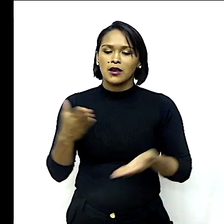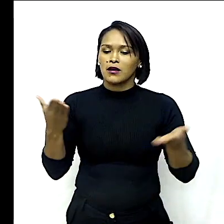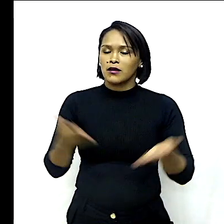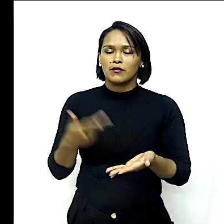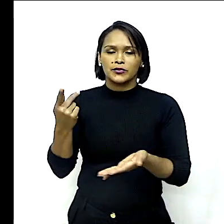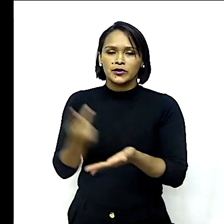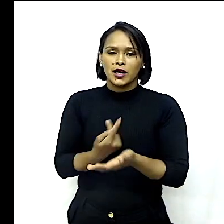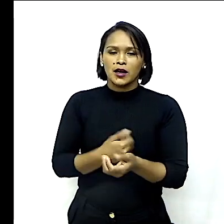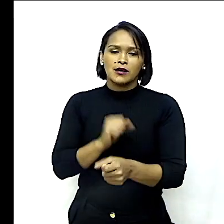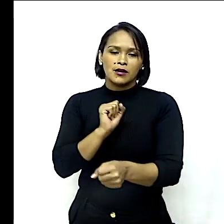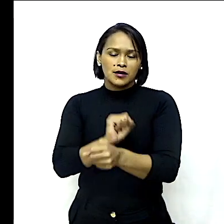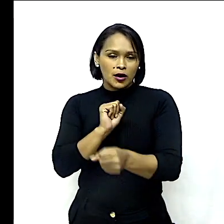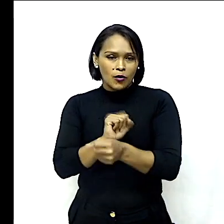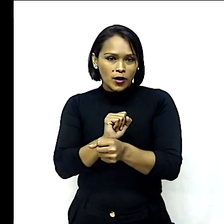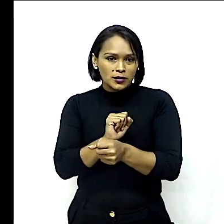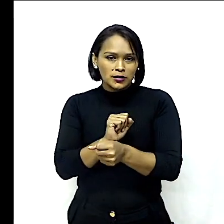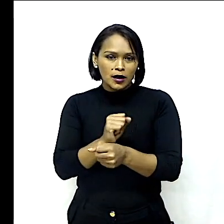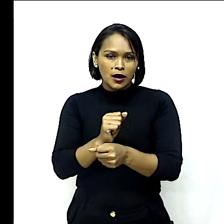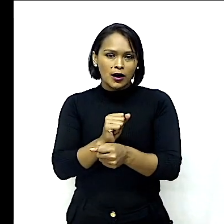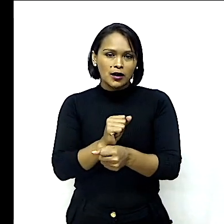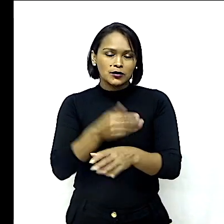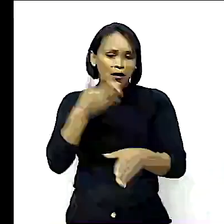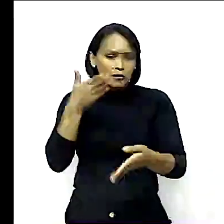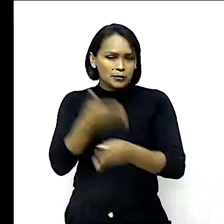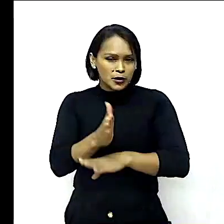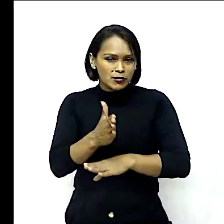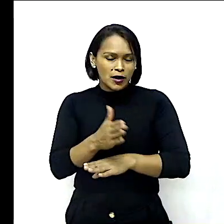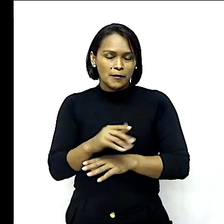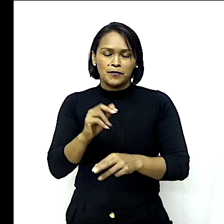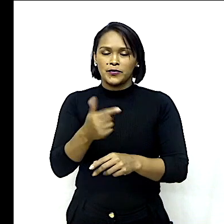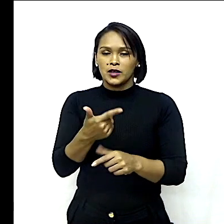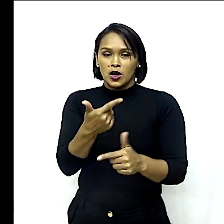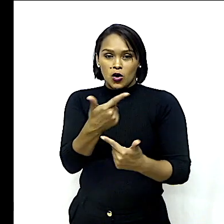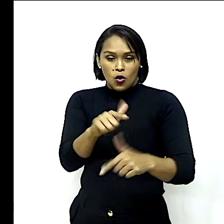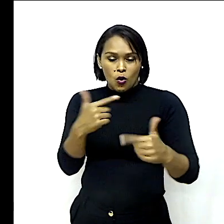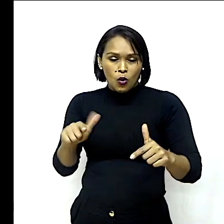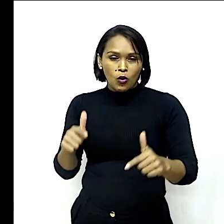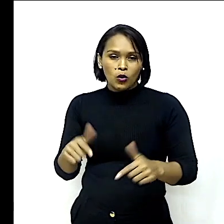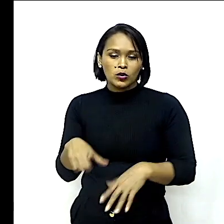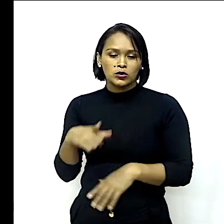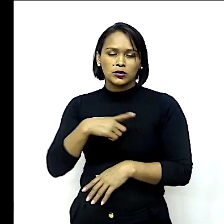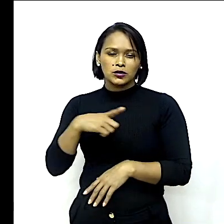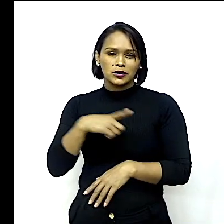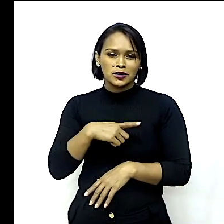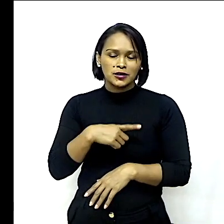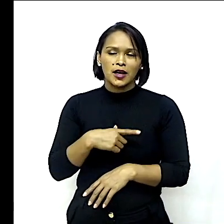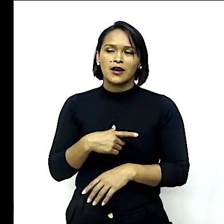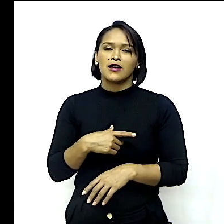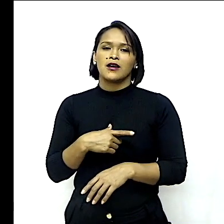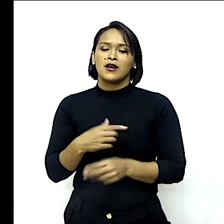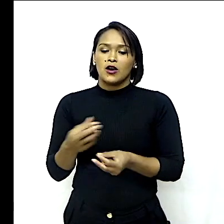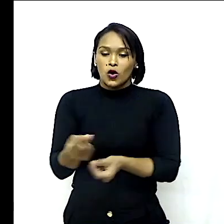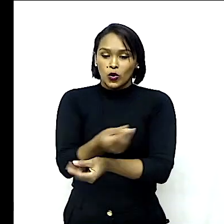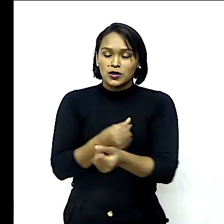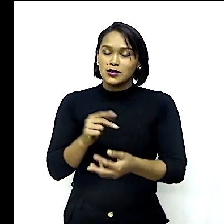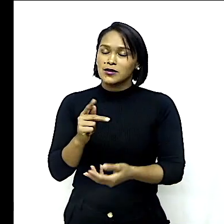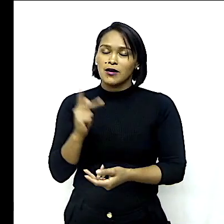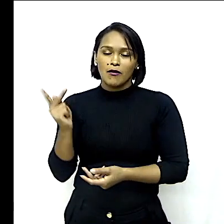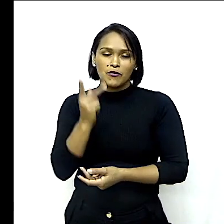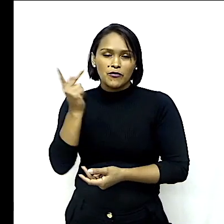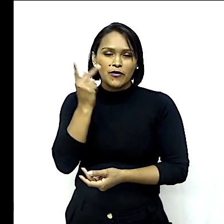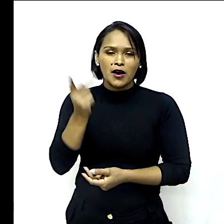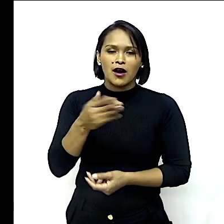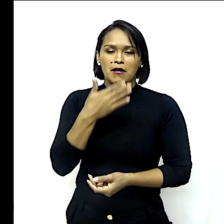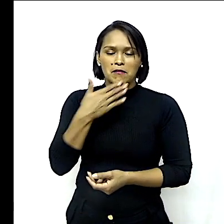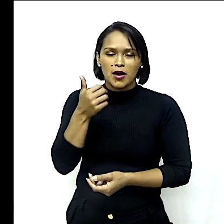aguardando aprovação enquanto outros concorrentes desfrutam de melhores condições esses